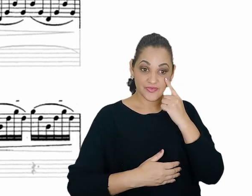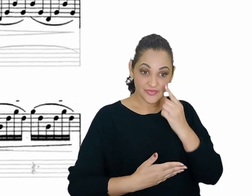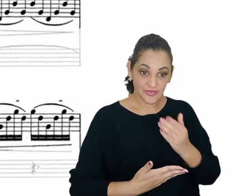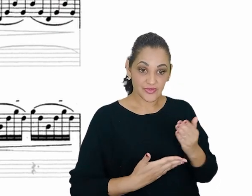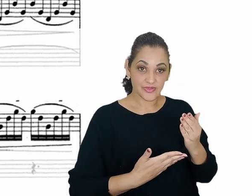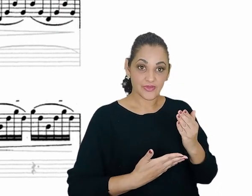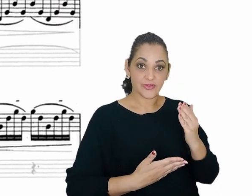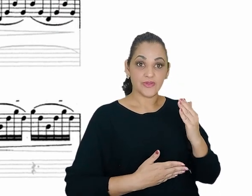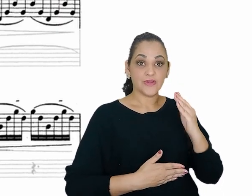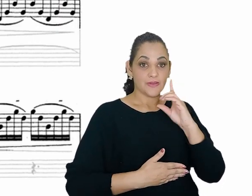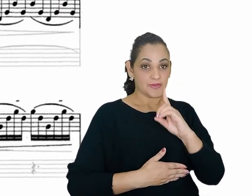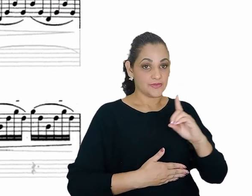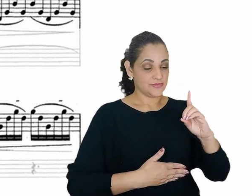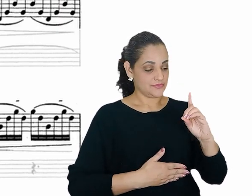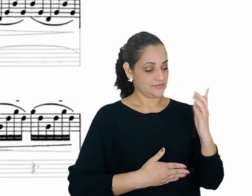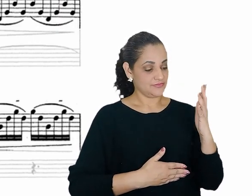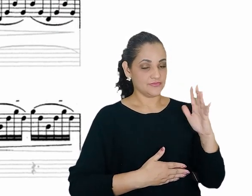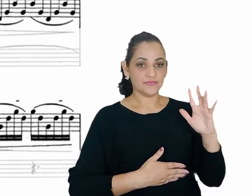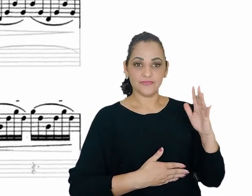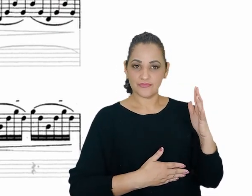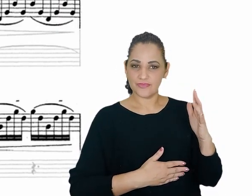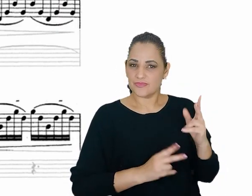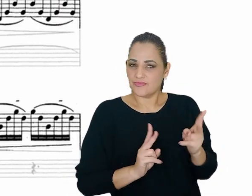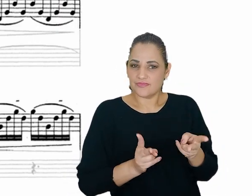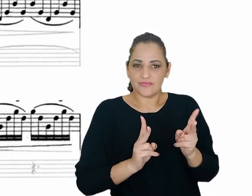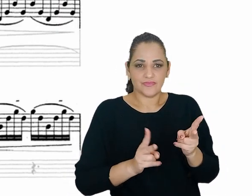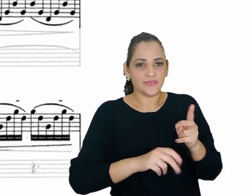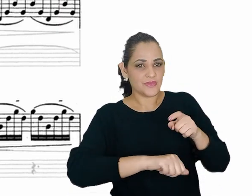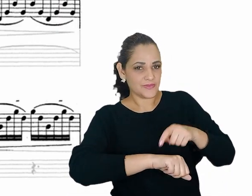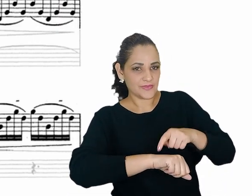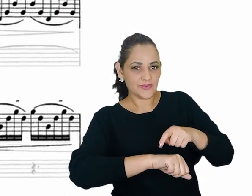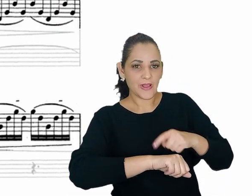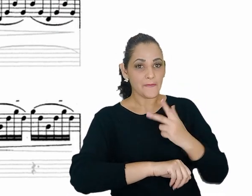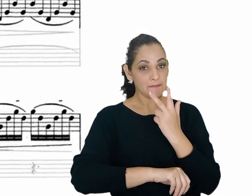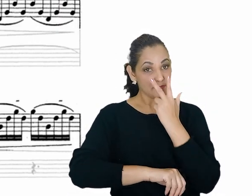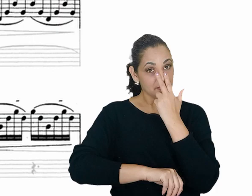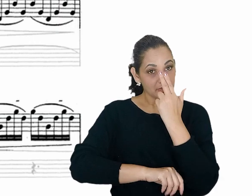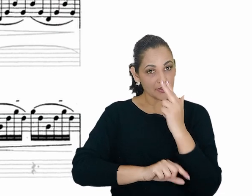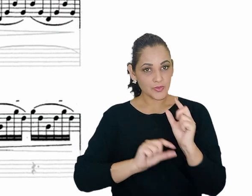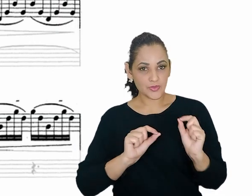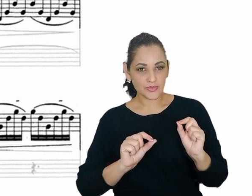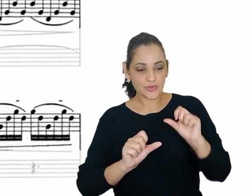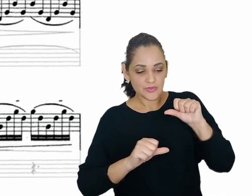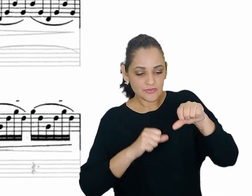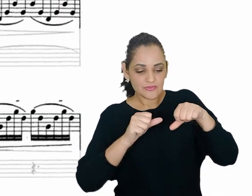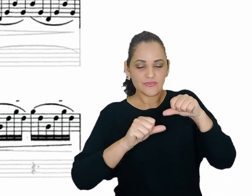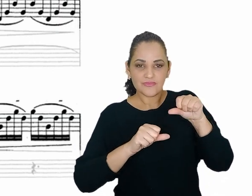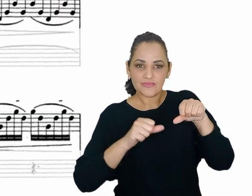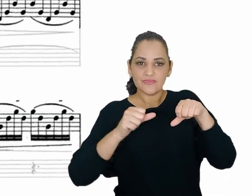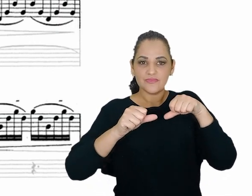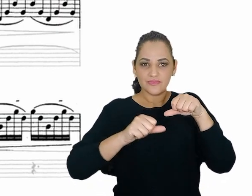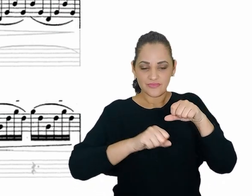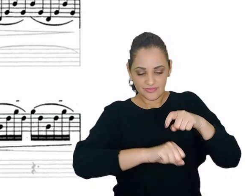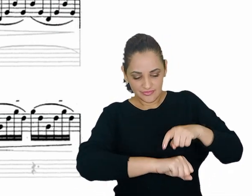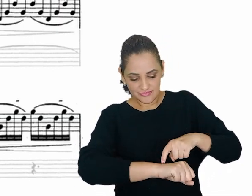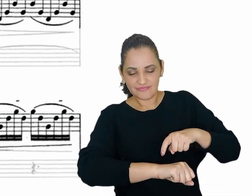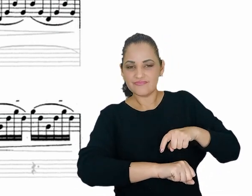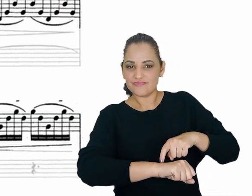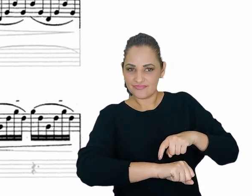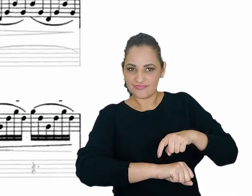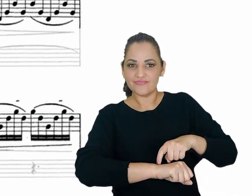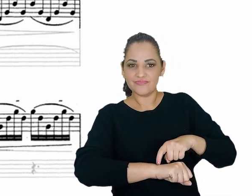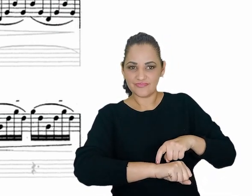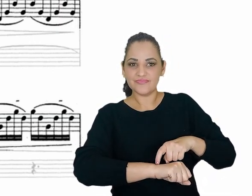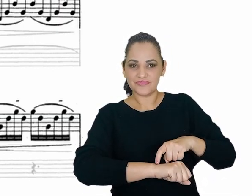Vemos aqui uma linha da mão direita em ostinato durante todo o tempo, que aparece com oscilações no tempo,